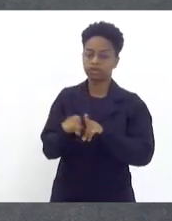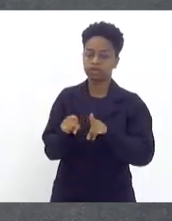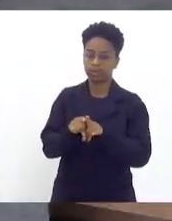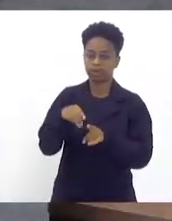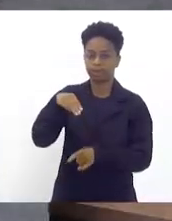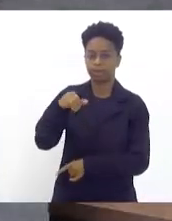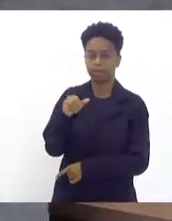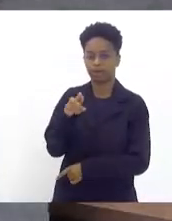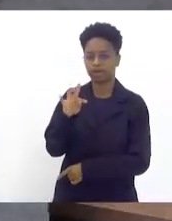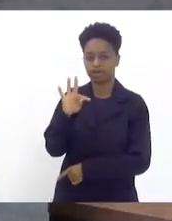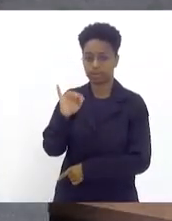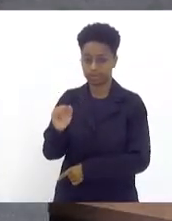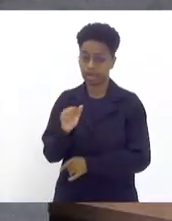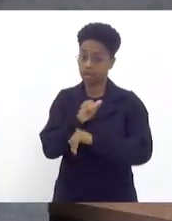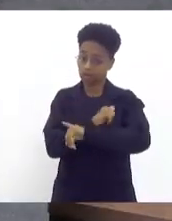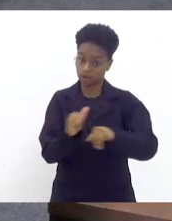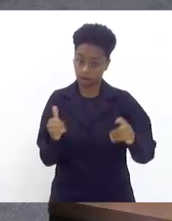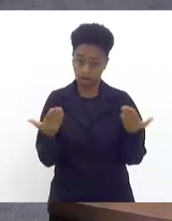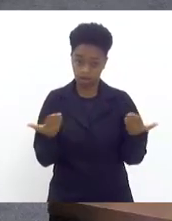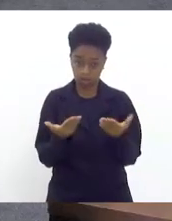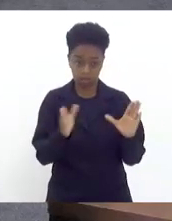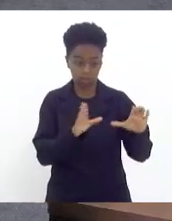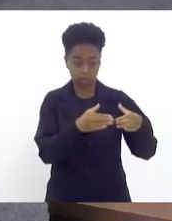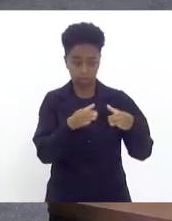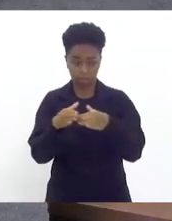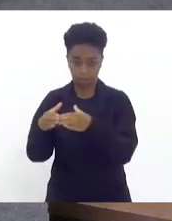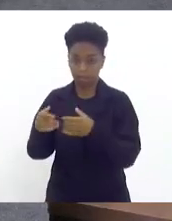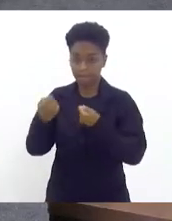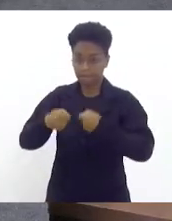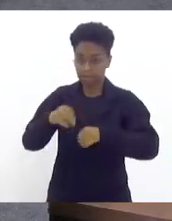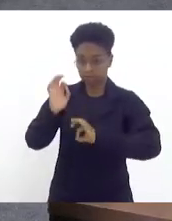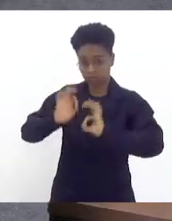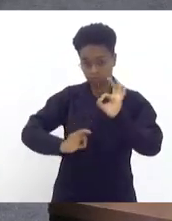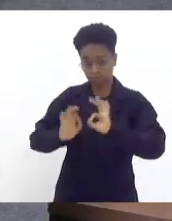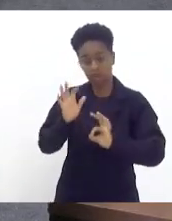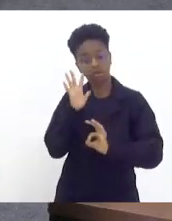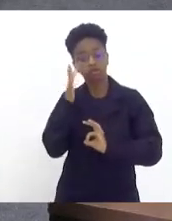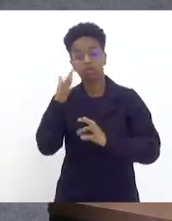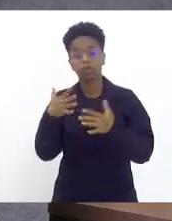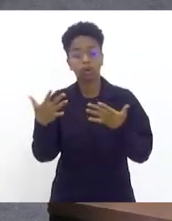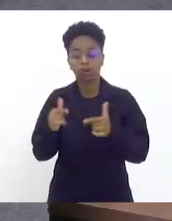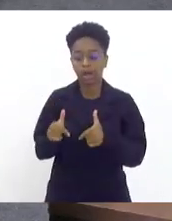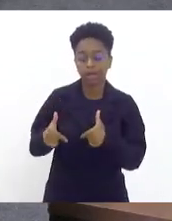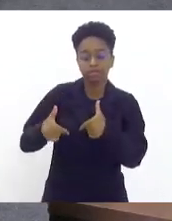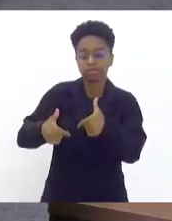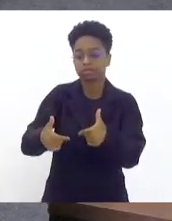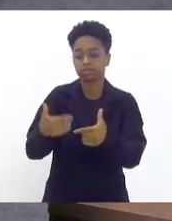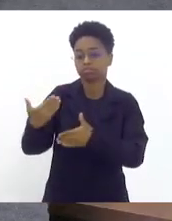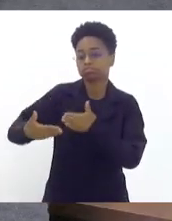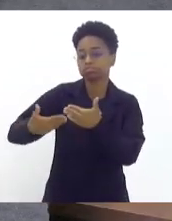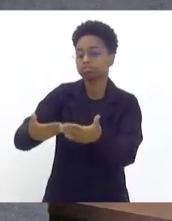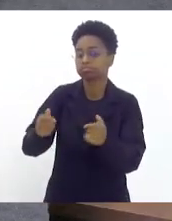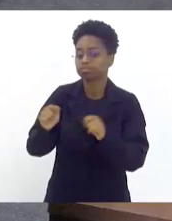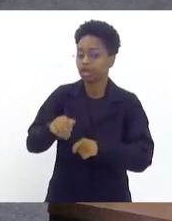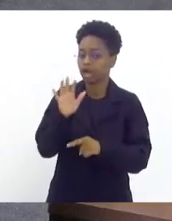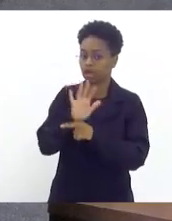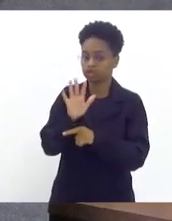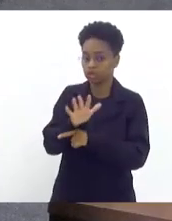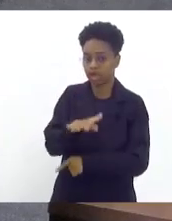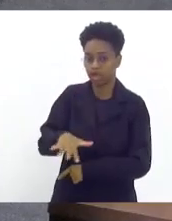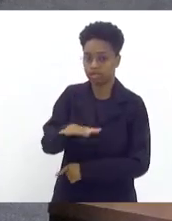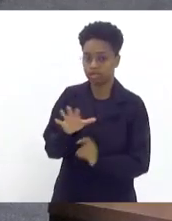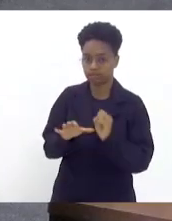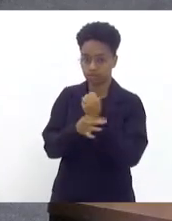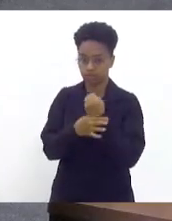comissões agora devem se reunir para para determinar Quais as ações que a gente pode tomar para ajudar a área de segurança pública